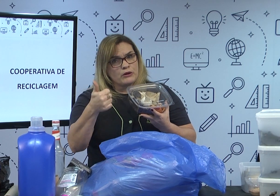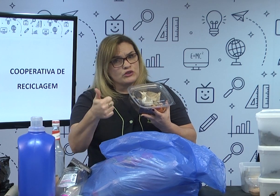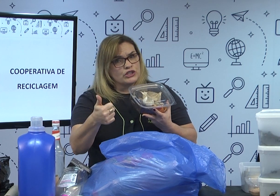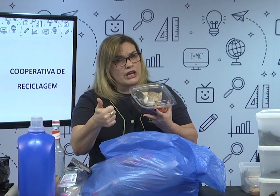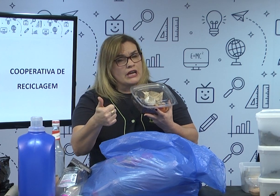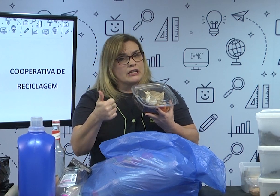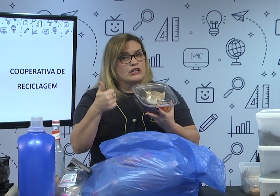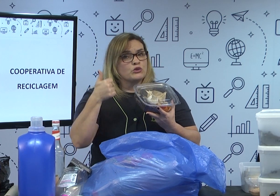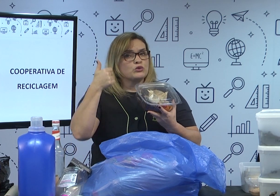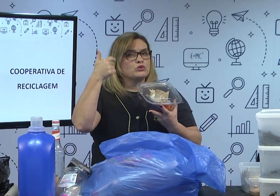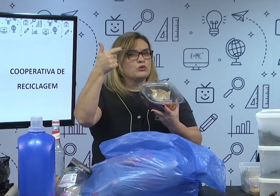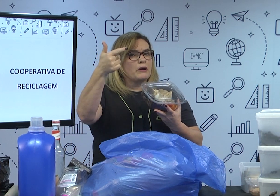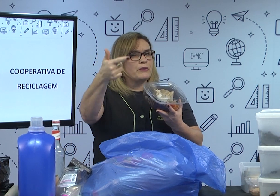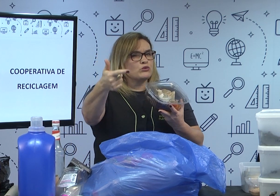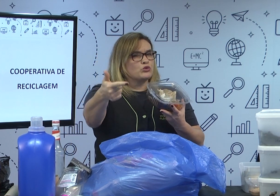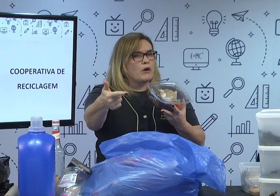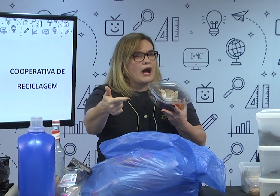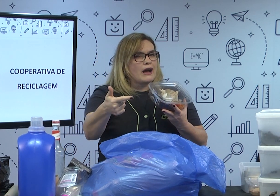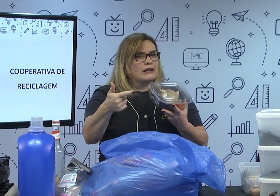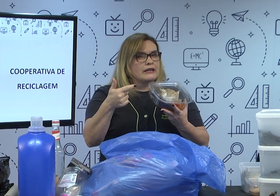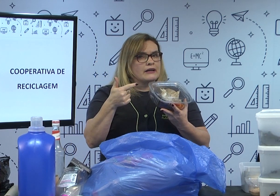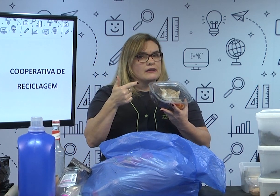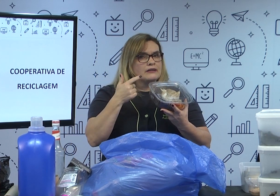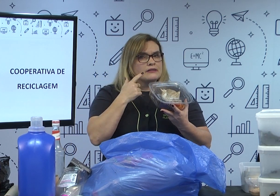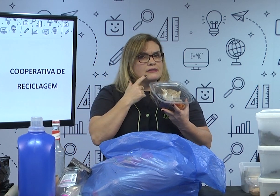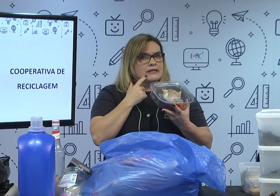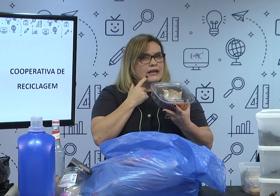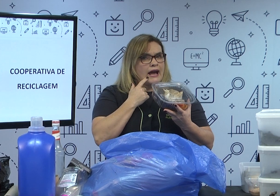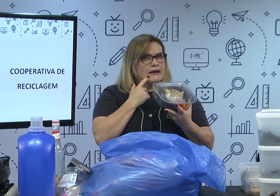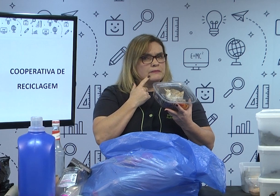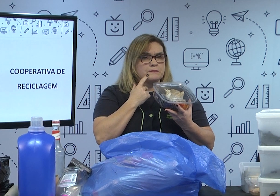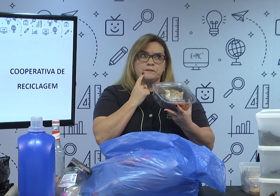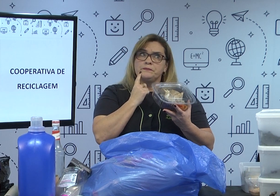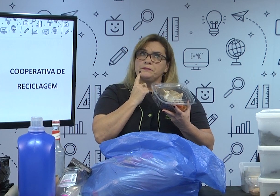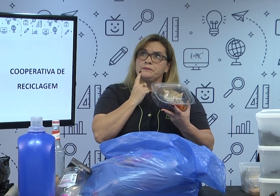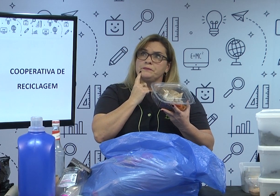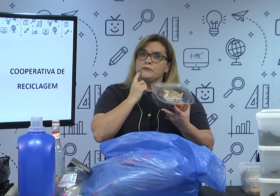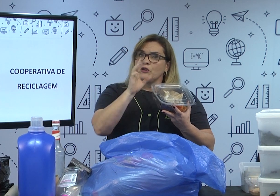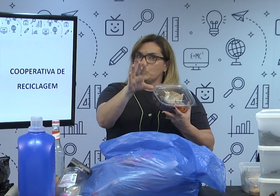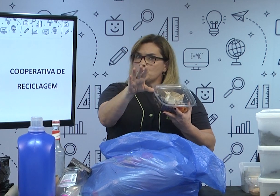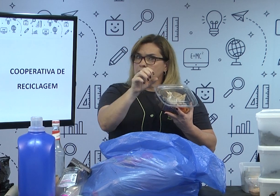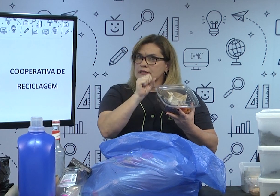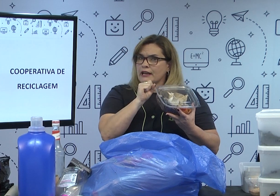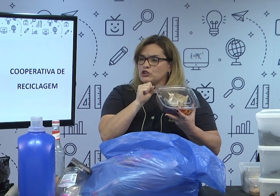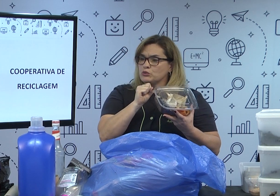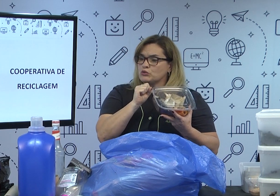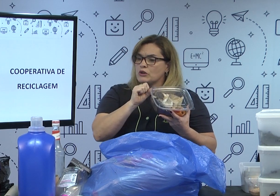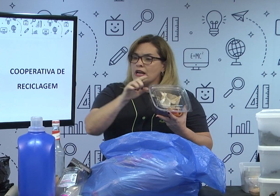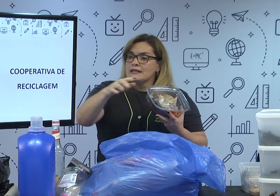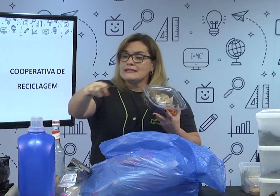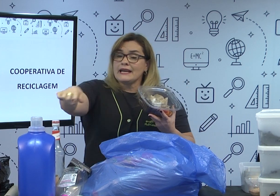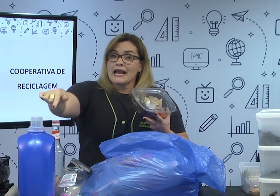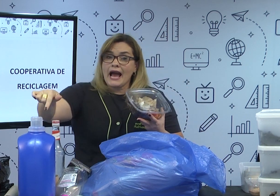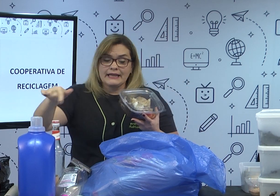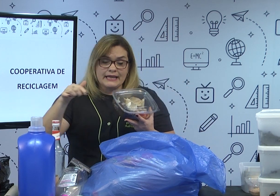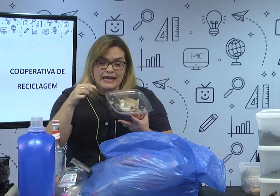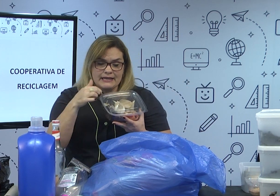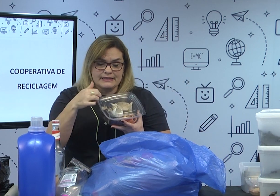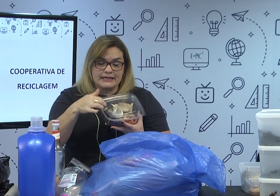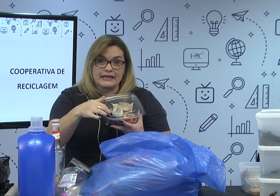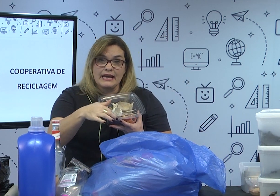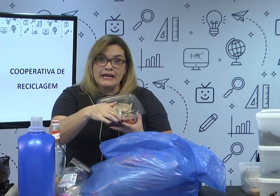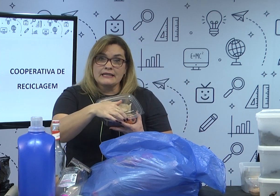Do papel higiênico, do papel toalha? Será? Vamos pensar junto. Será